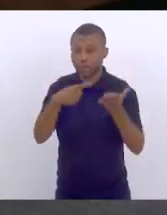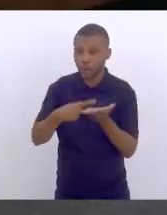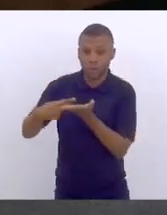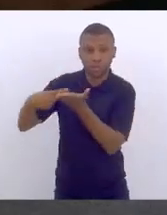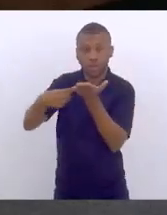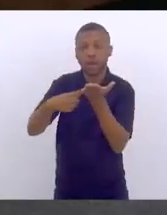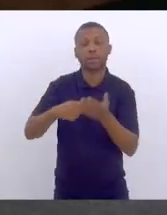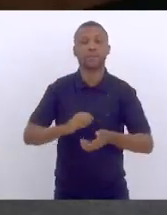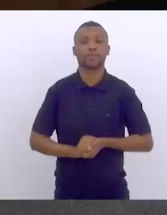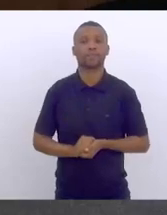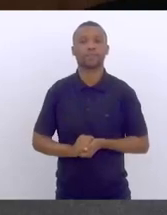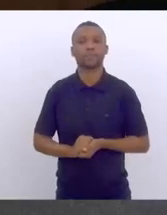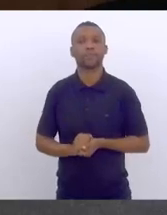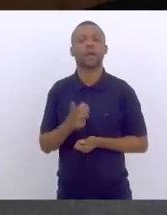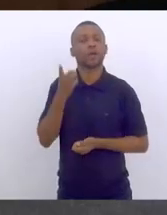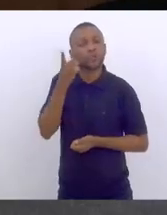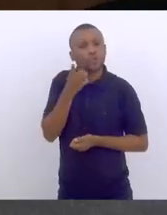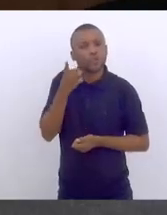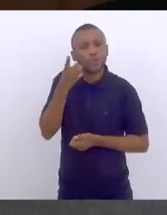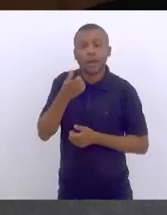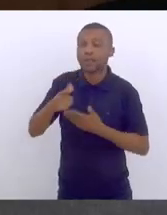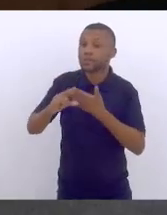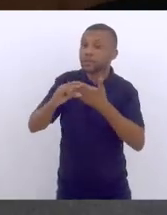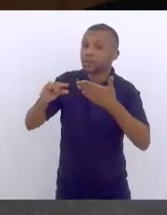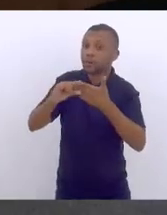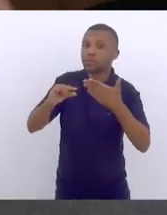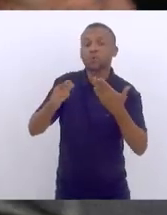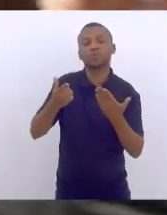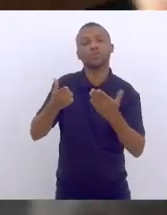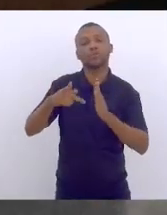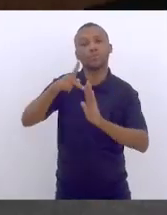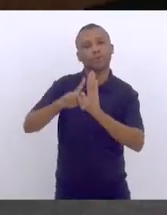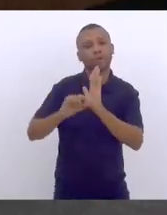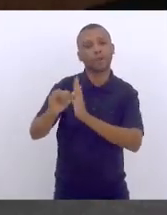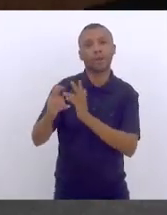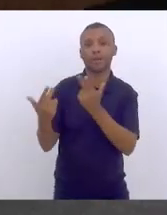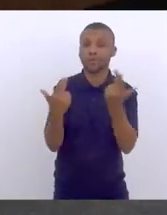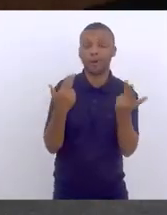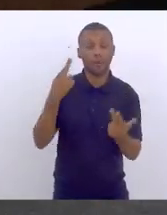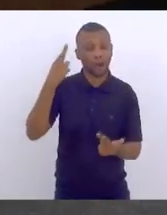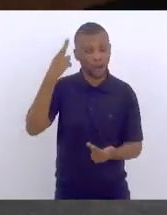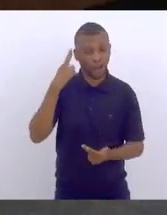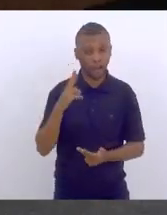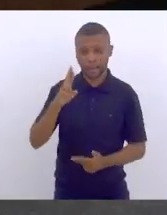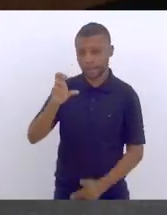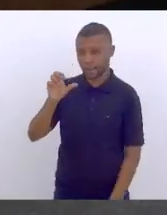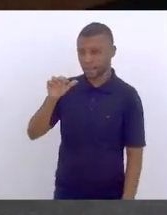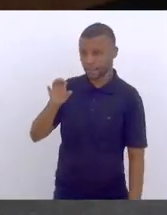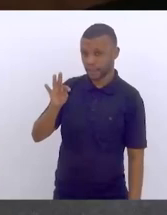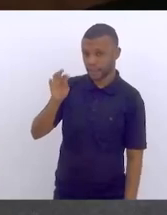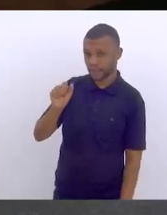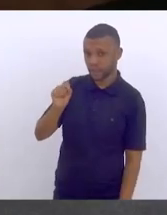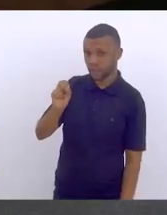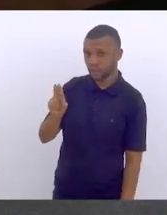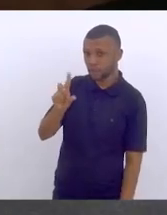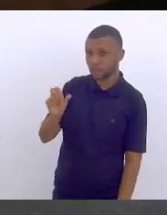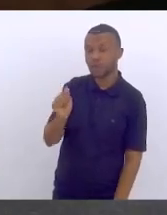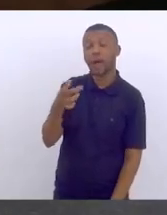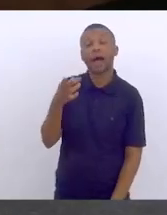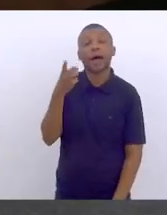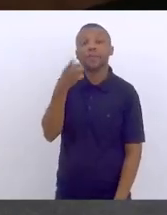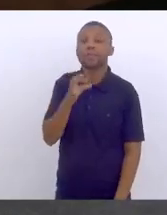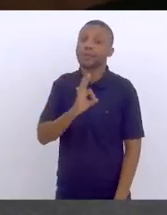do projeto, outros deputados também, como a deputada Renata Souza e a deputada Marta Rocha, que